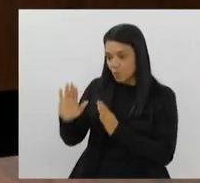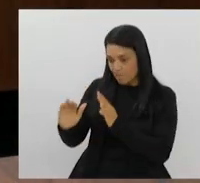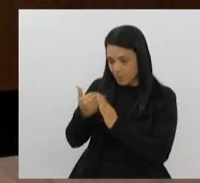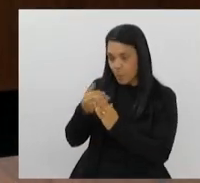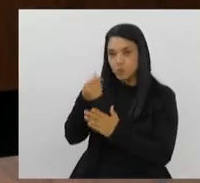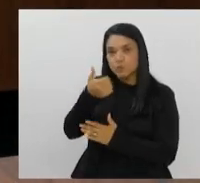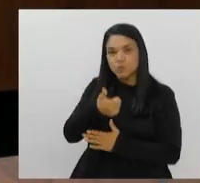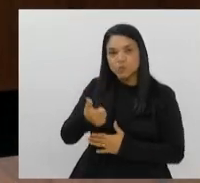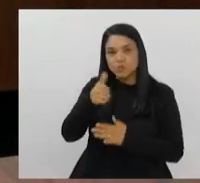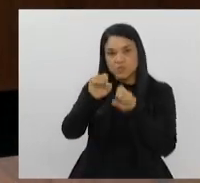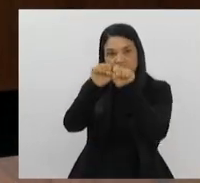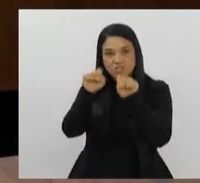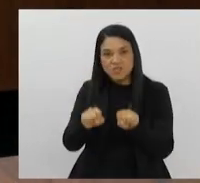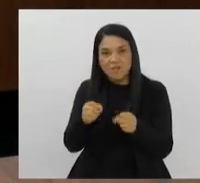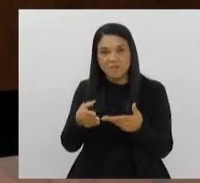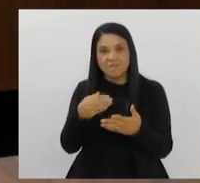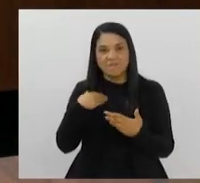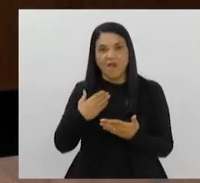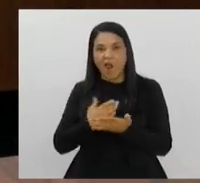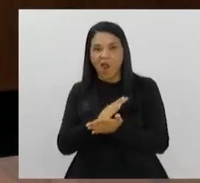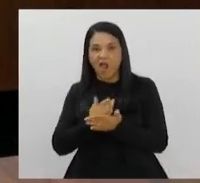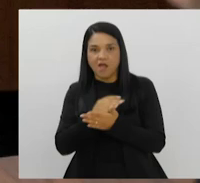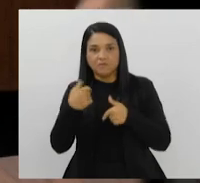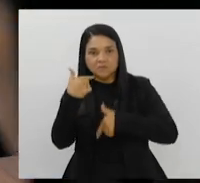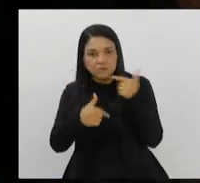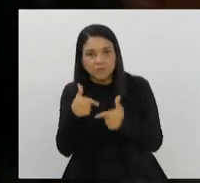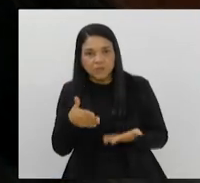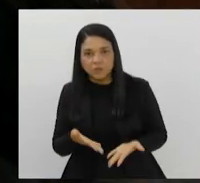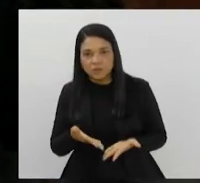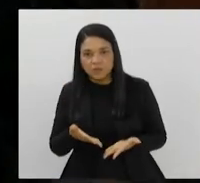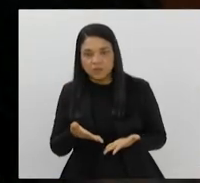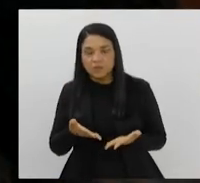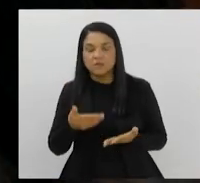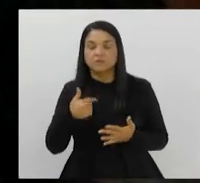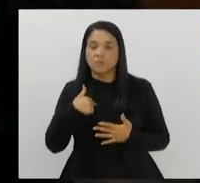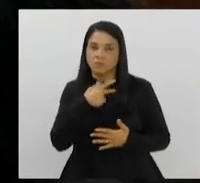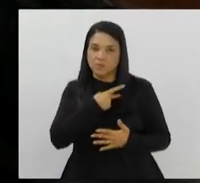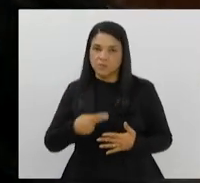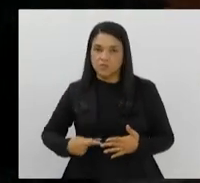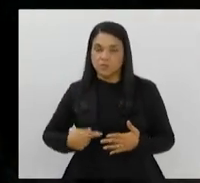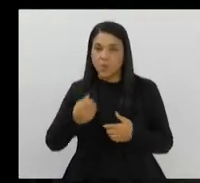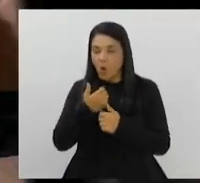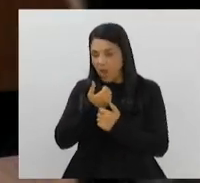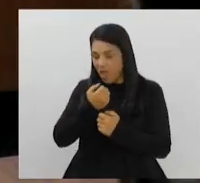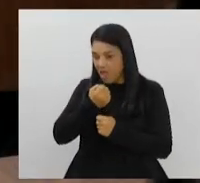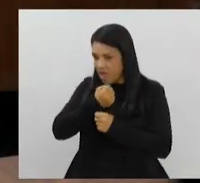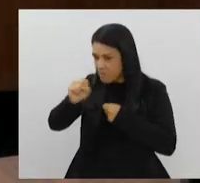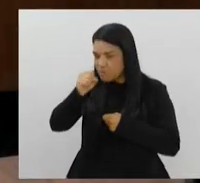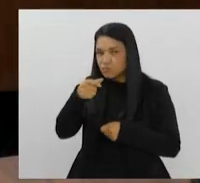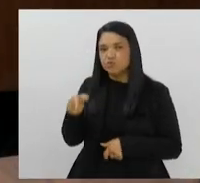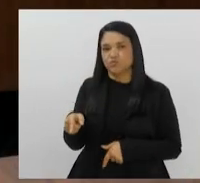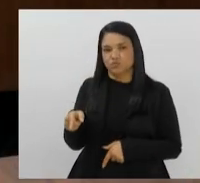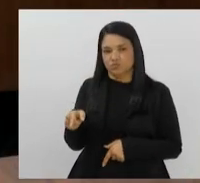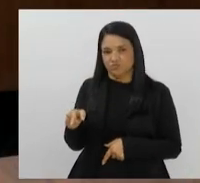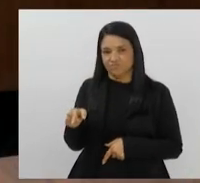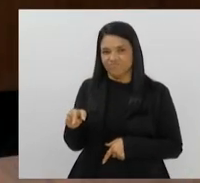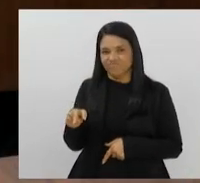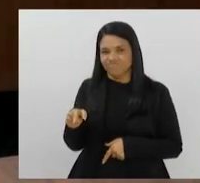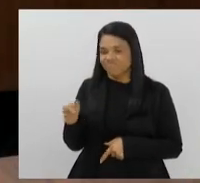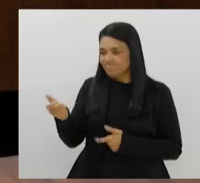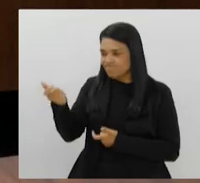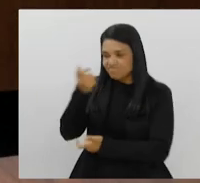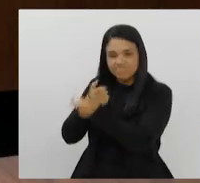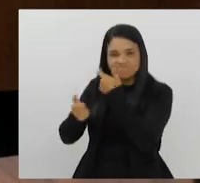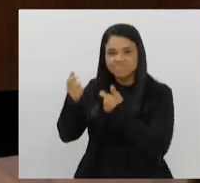no sistema para perturbar o trabalhador. Então, presidente, fica aqui meu repúdio à forma grosseira com que